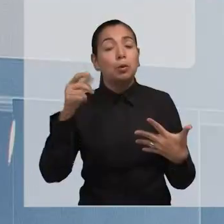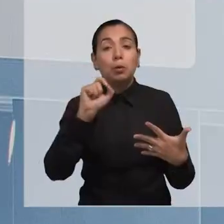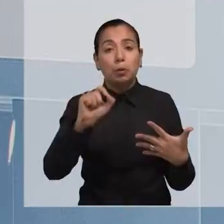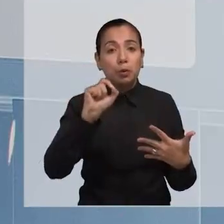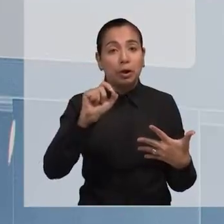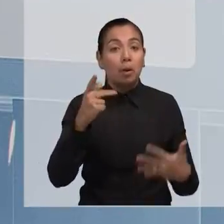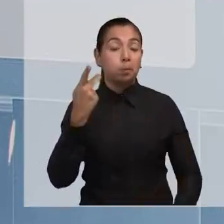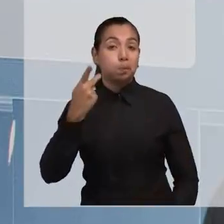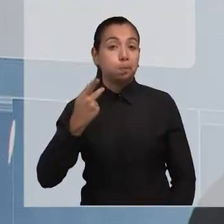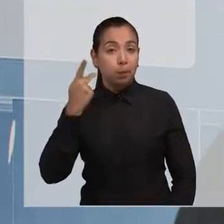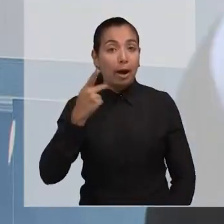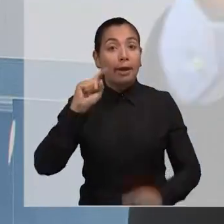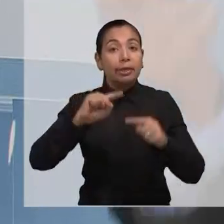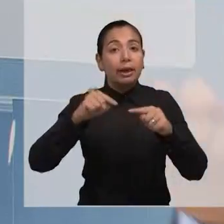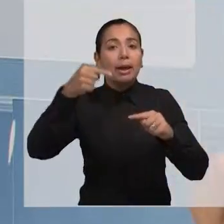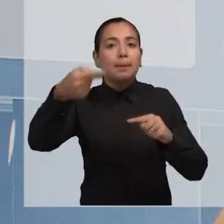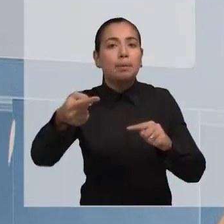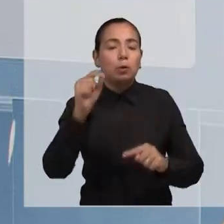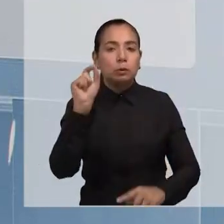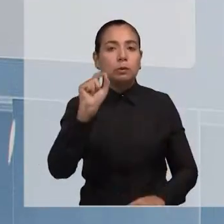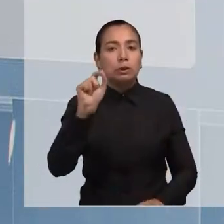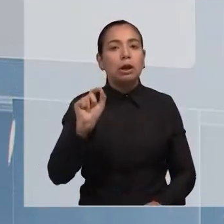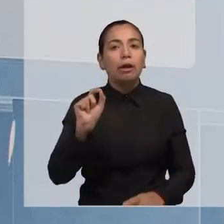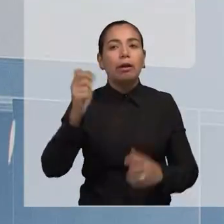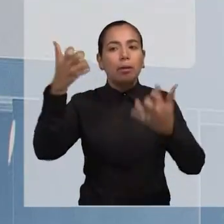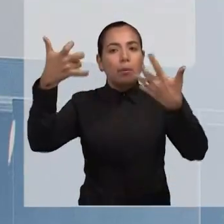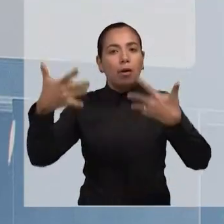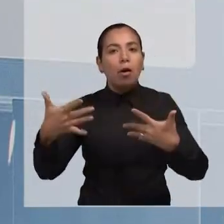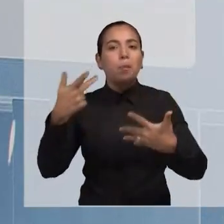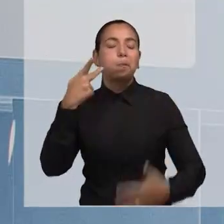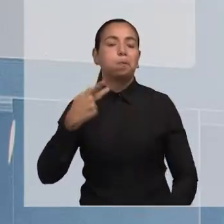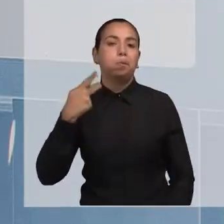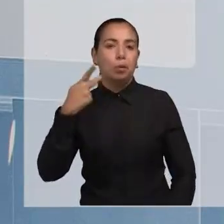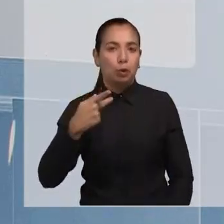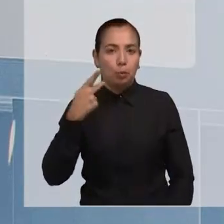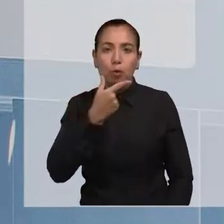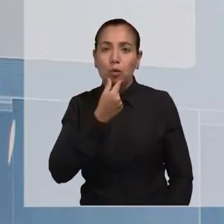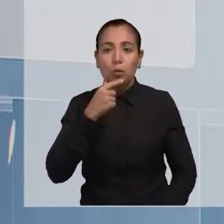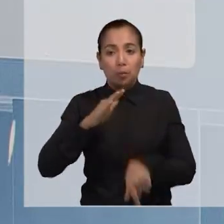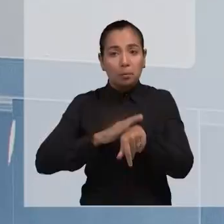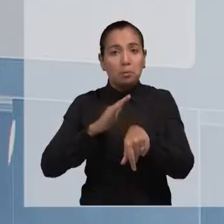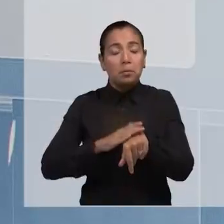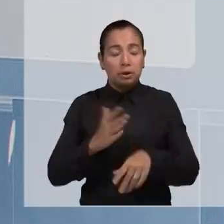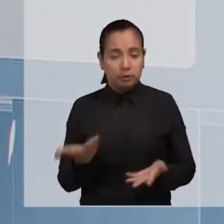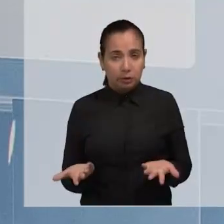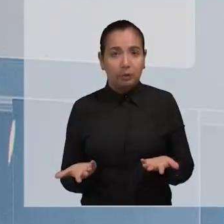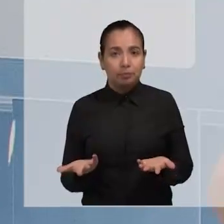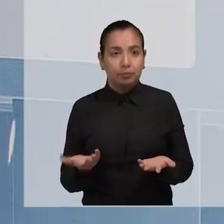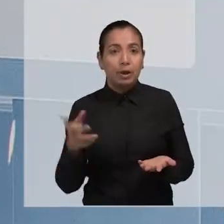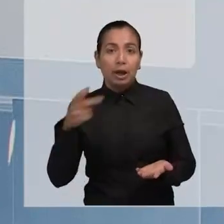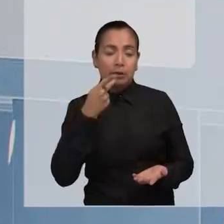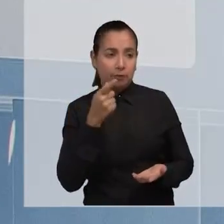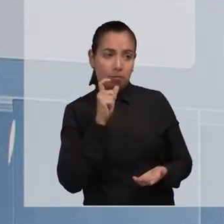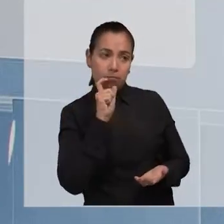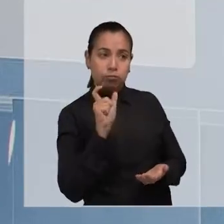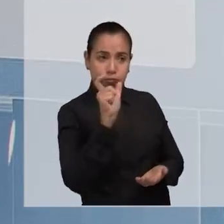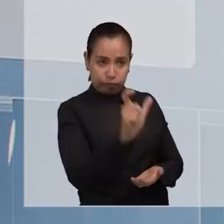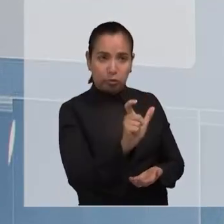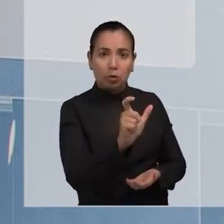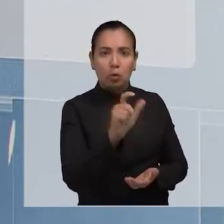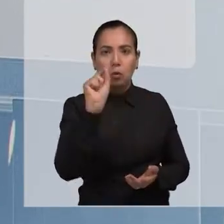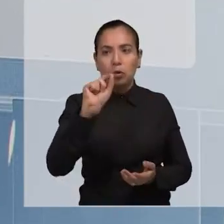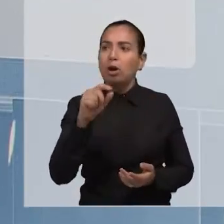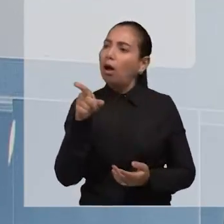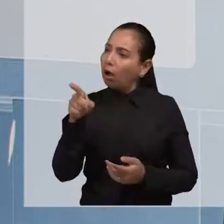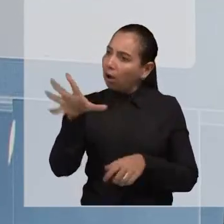promotor, Luiz, depois de falar de um promotor. Ele disse o palavrão contra o promotor que entrou com esse